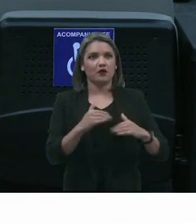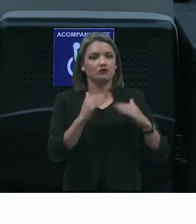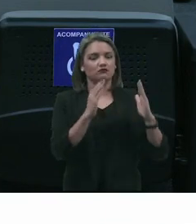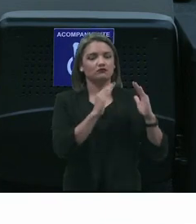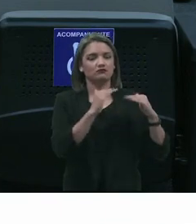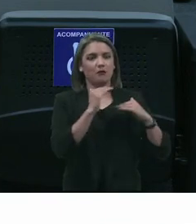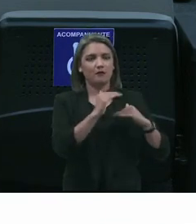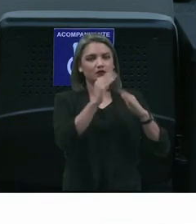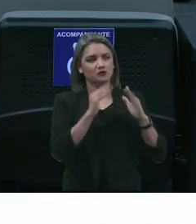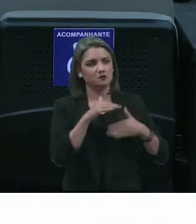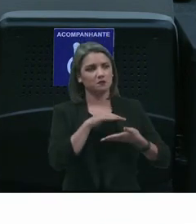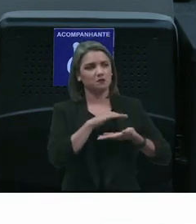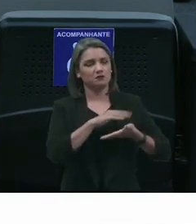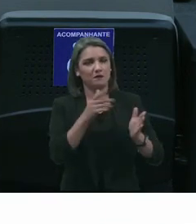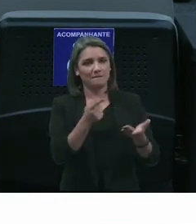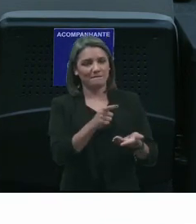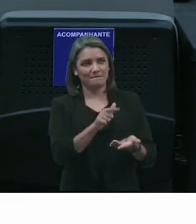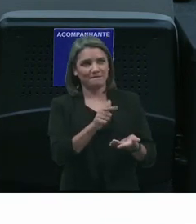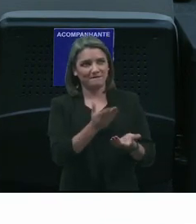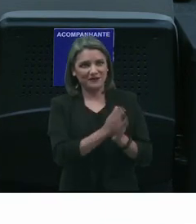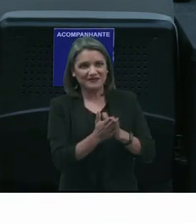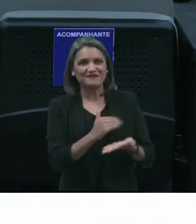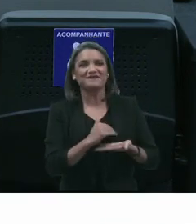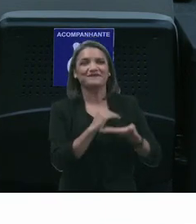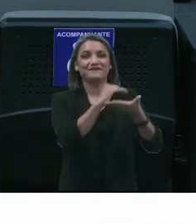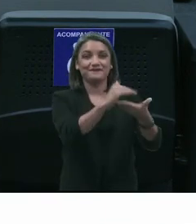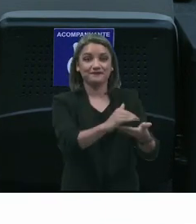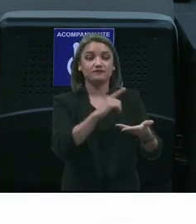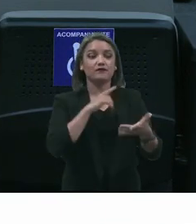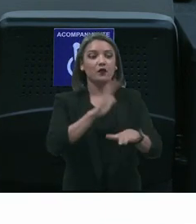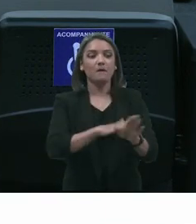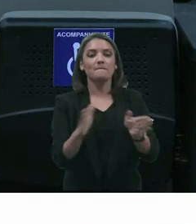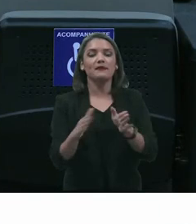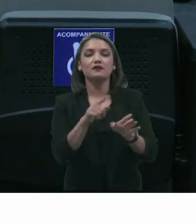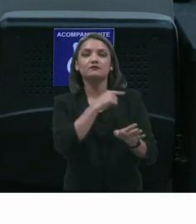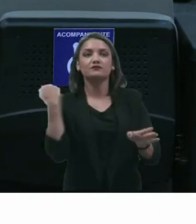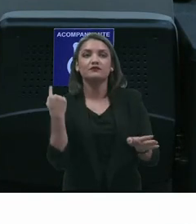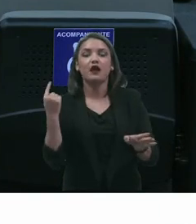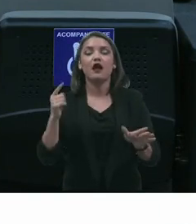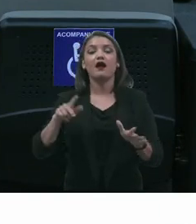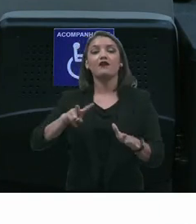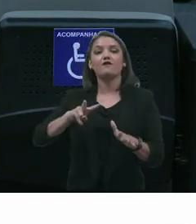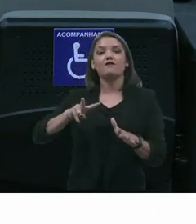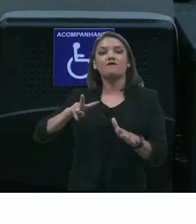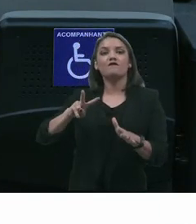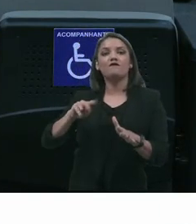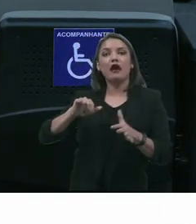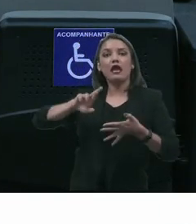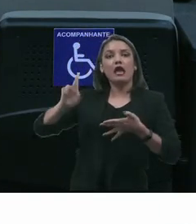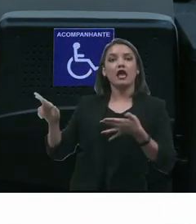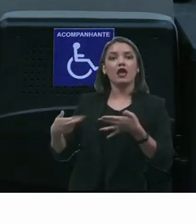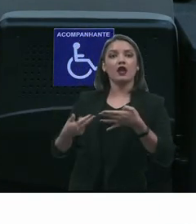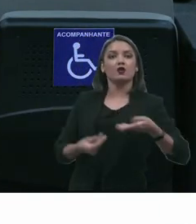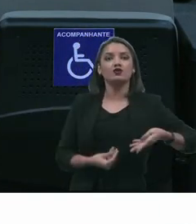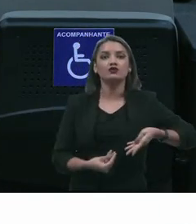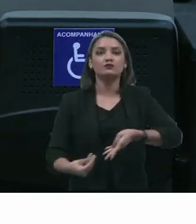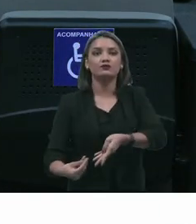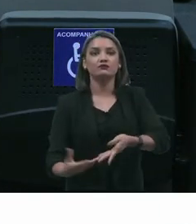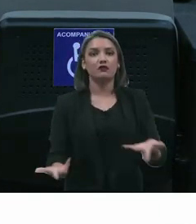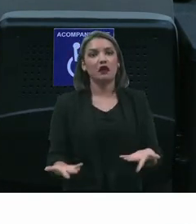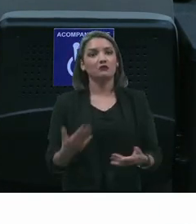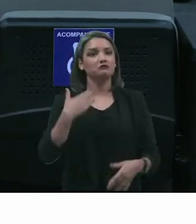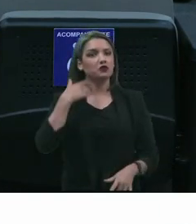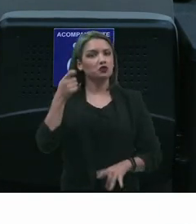Vinícius, após o transcurso do prazo, apresenta o recurso. E apresenta o recurso, o magistrado